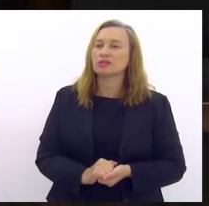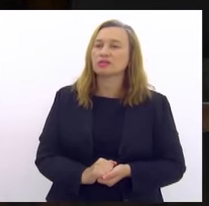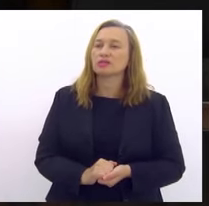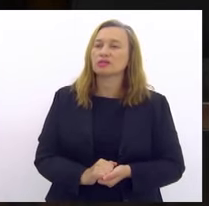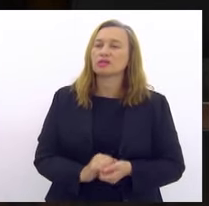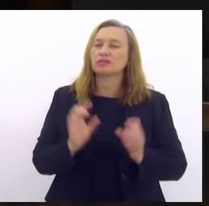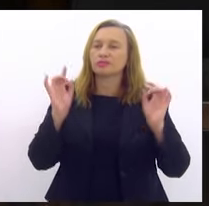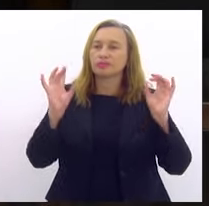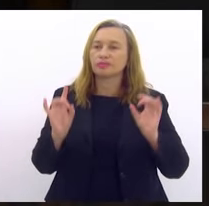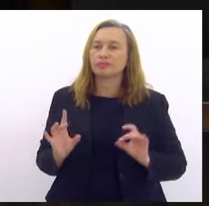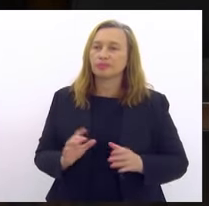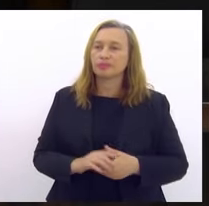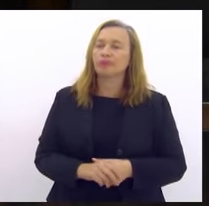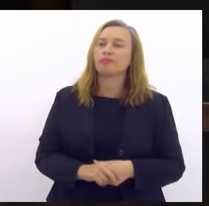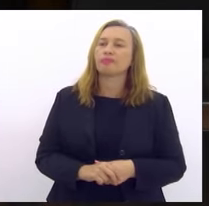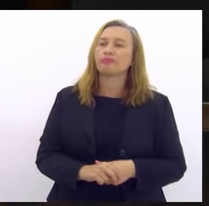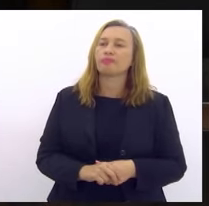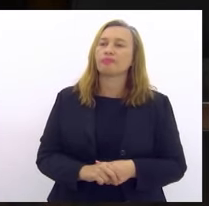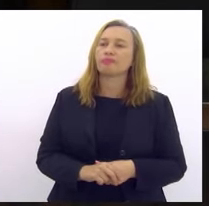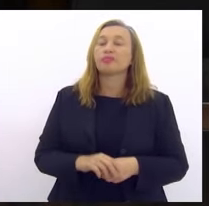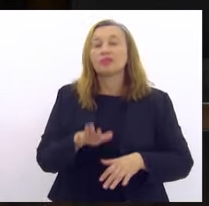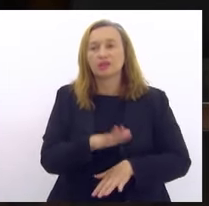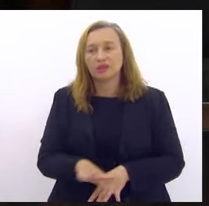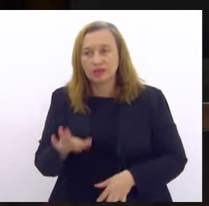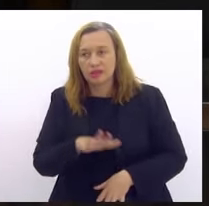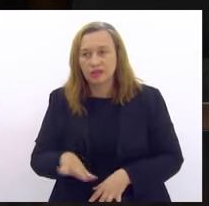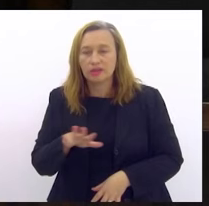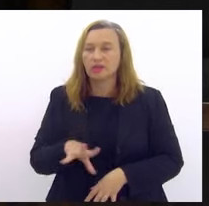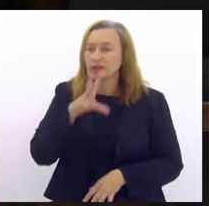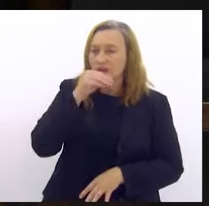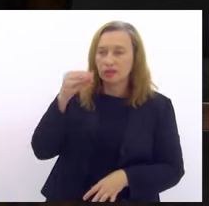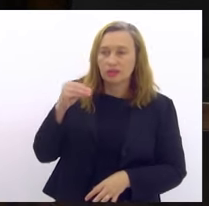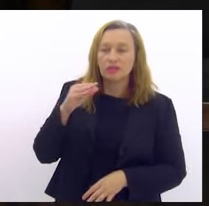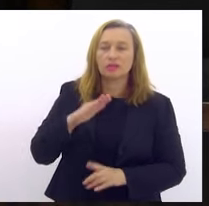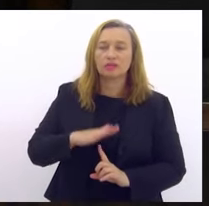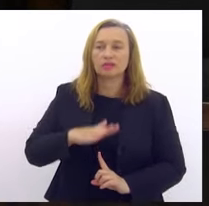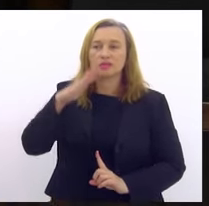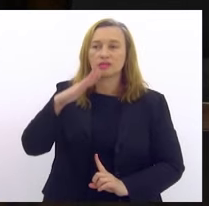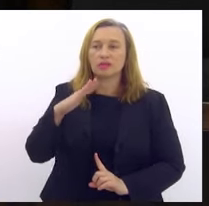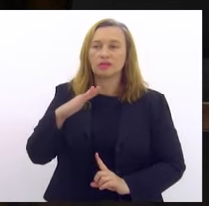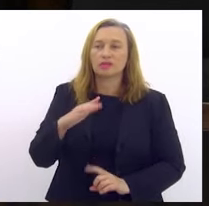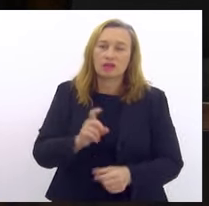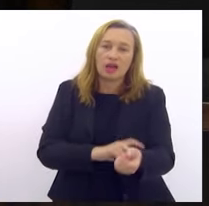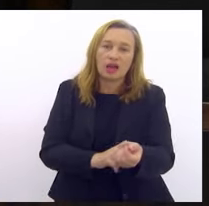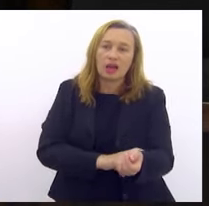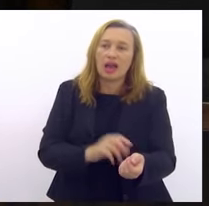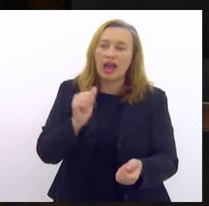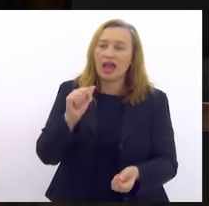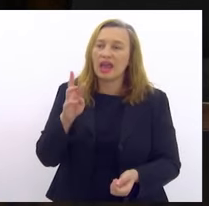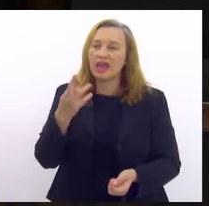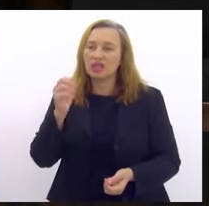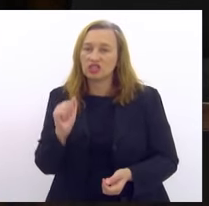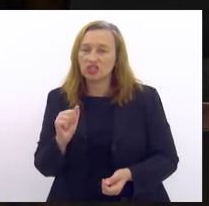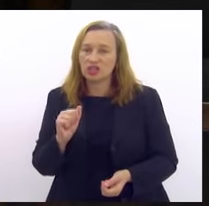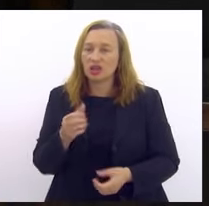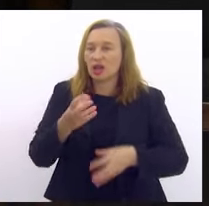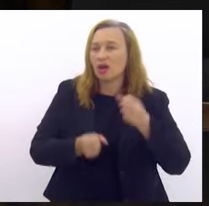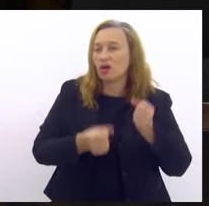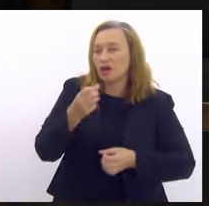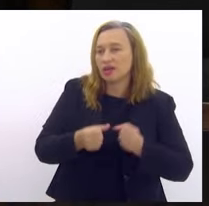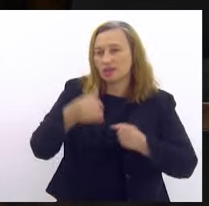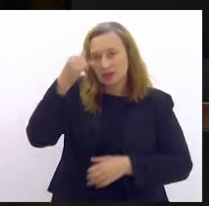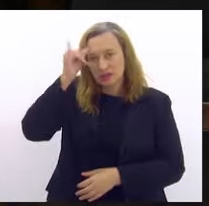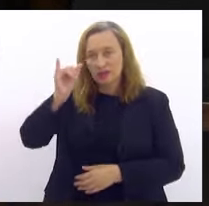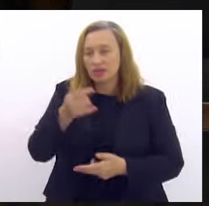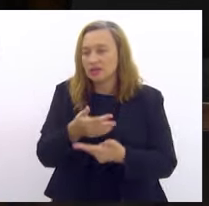especiais, quando for o caso, para crianças, adolescentes e adultos que desenvolvam alergia à proteína do leite de vaca ou a